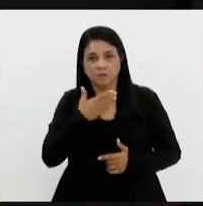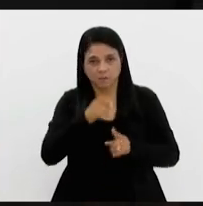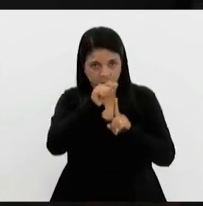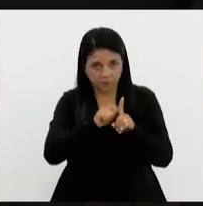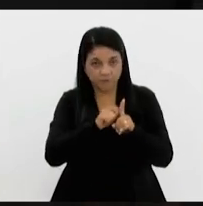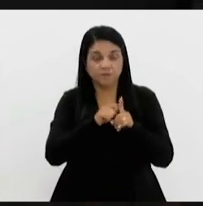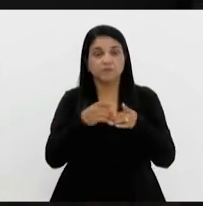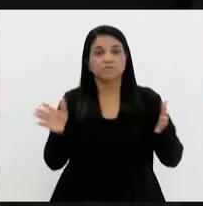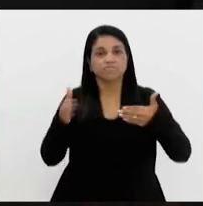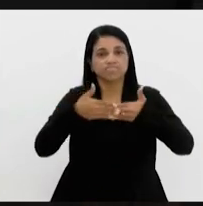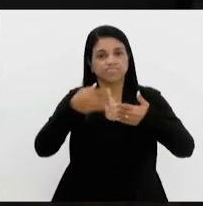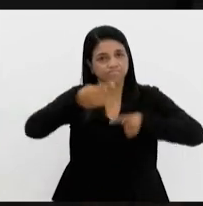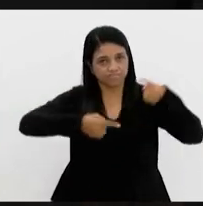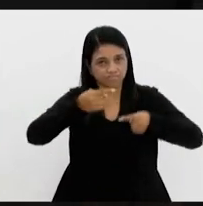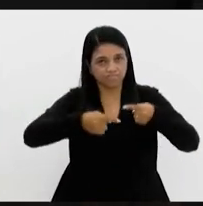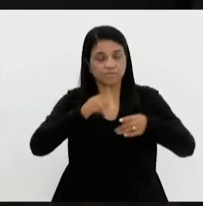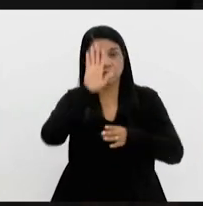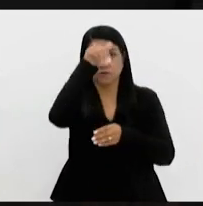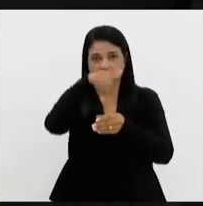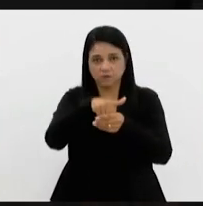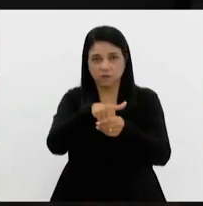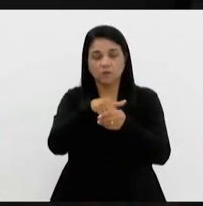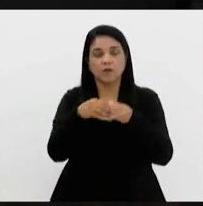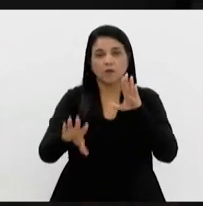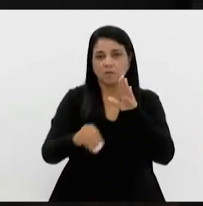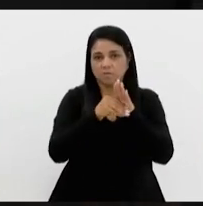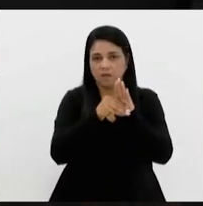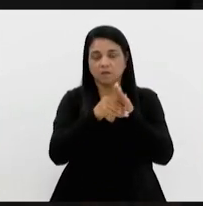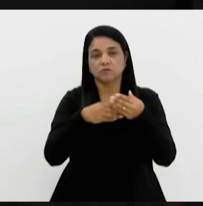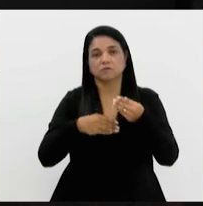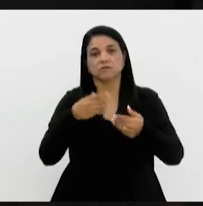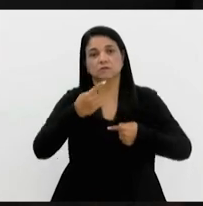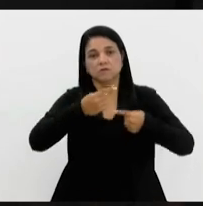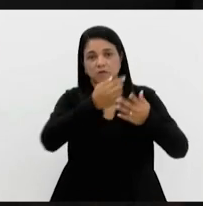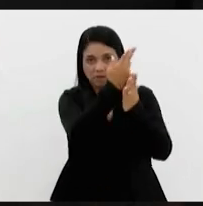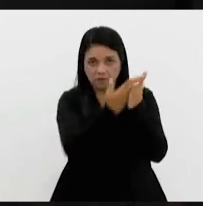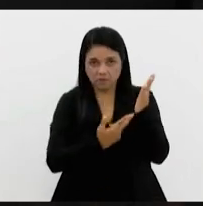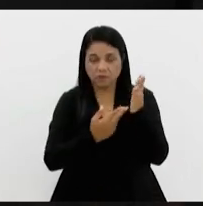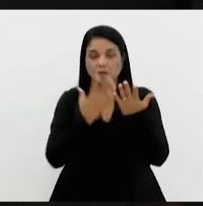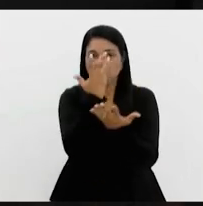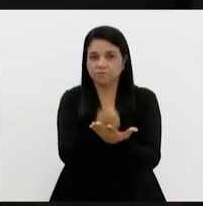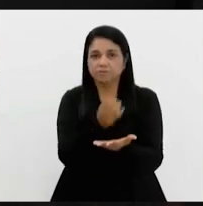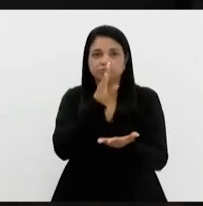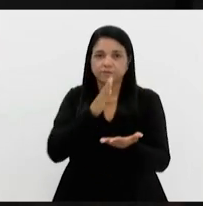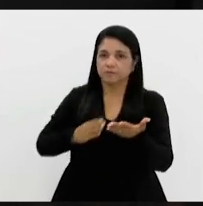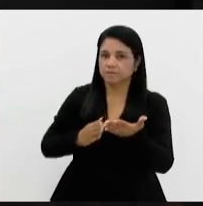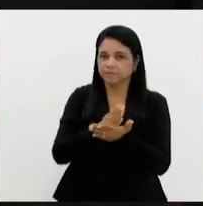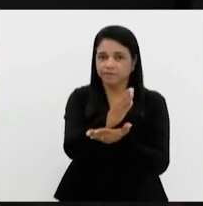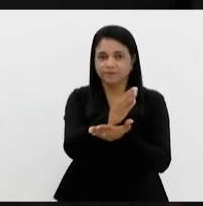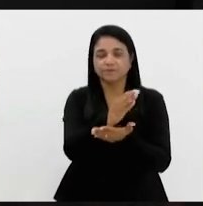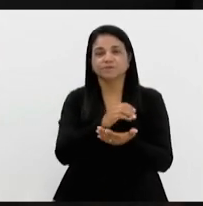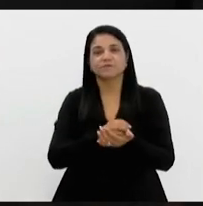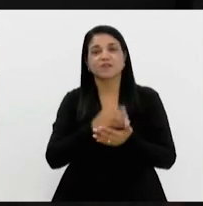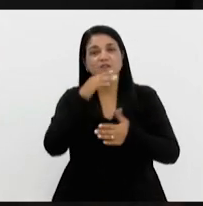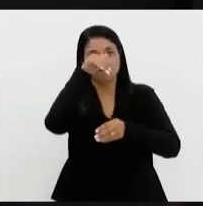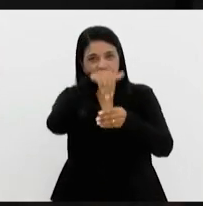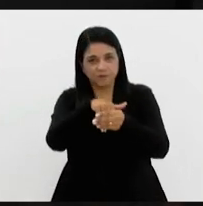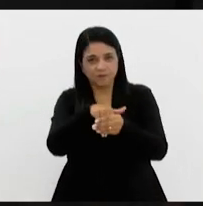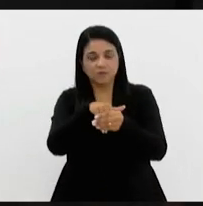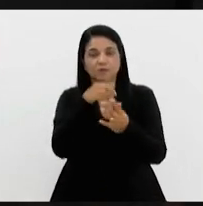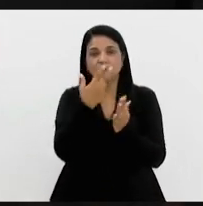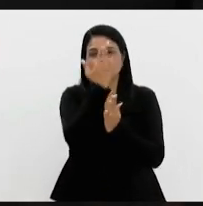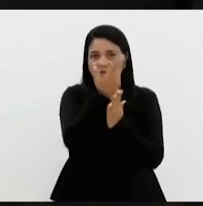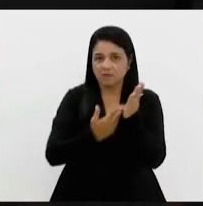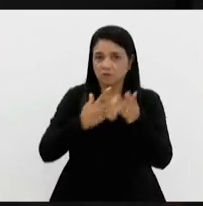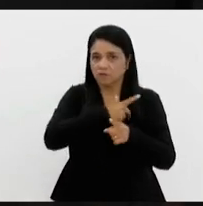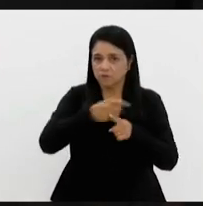discutir, encerrada a discussão. Em votação, emenda de redação. Os senhores que aprovam, permaneçam como estão. Aprovado. Em votação, a redação